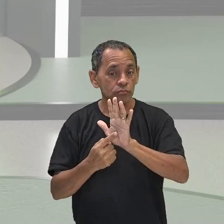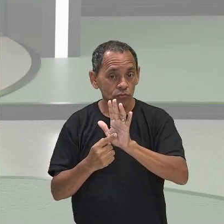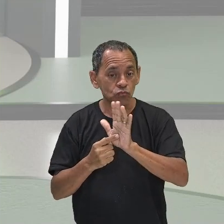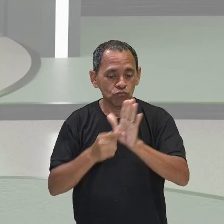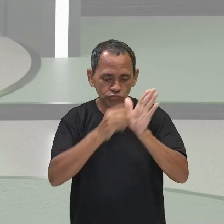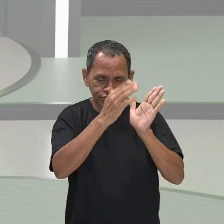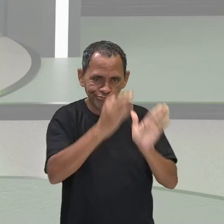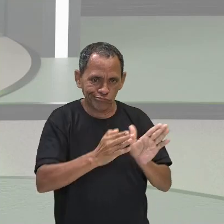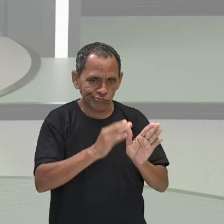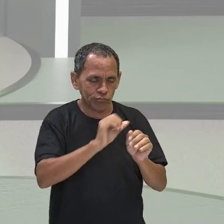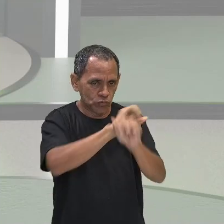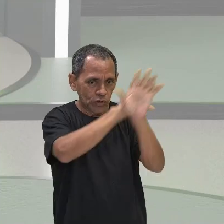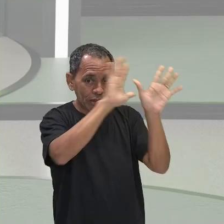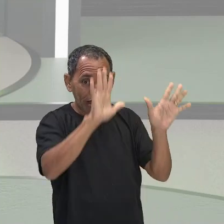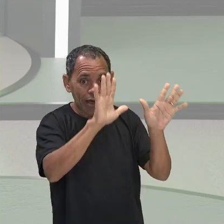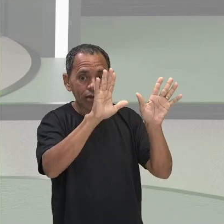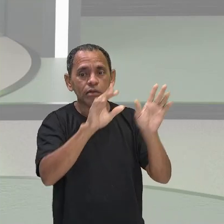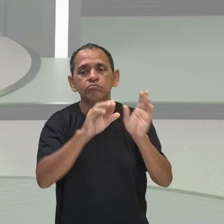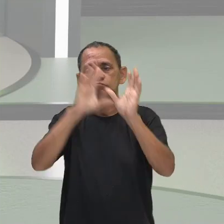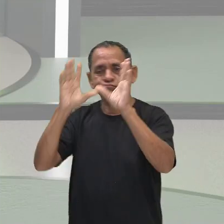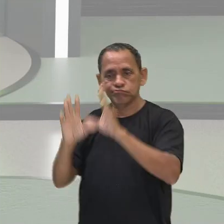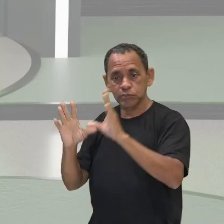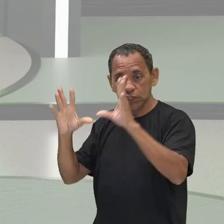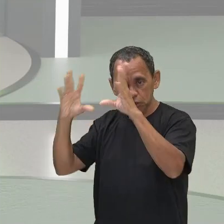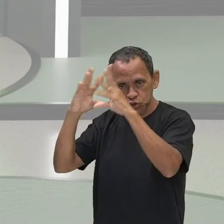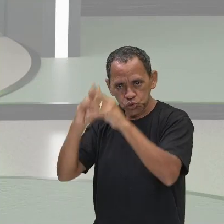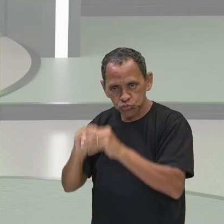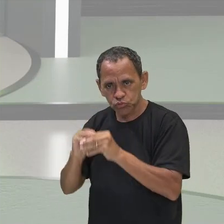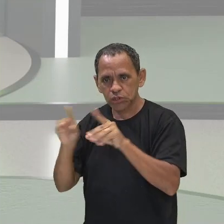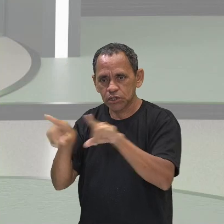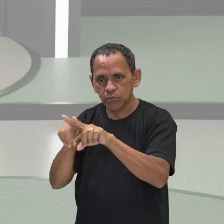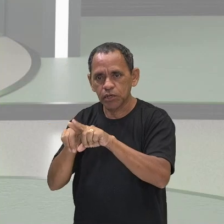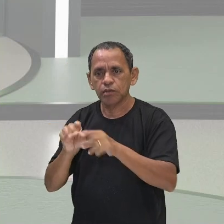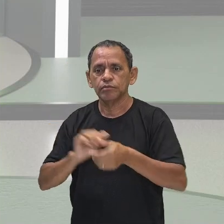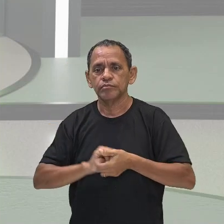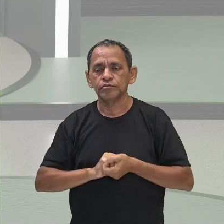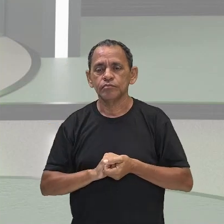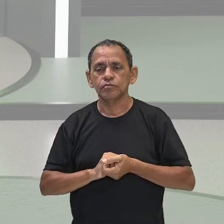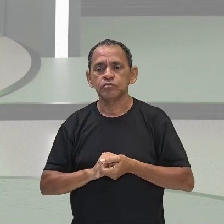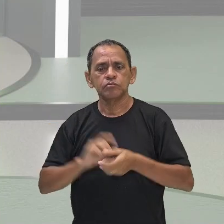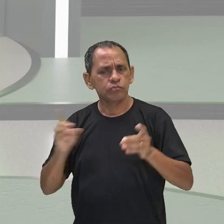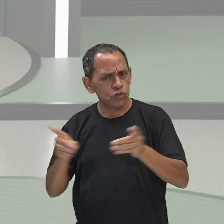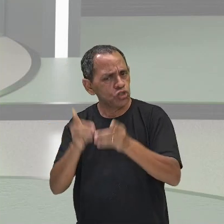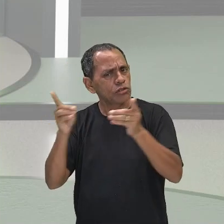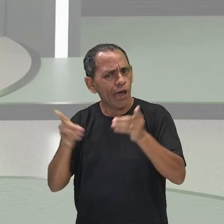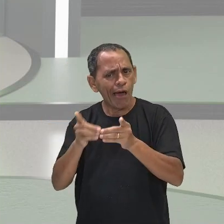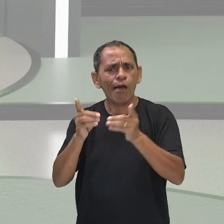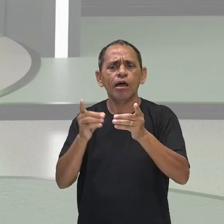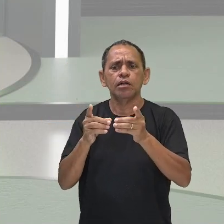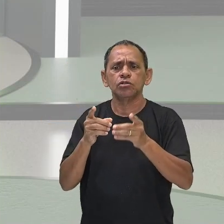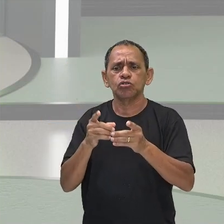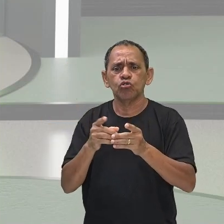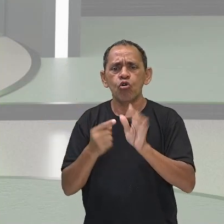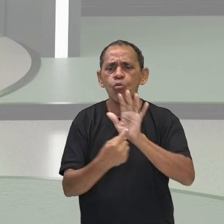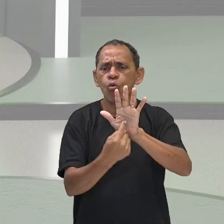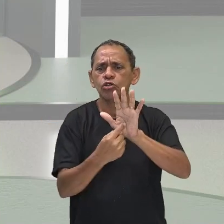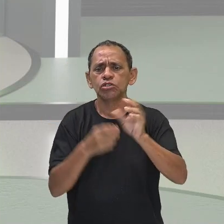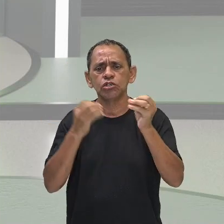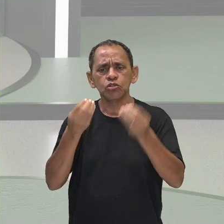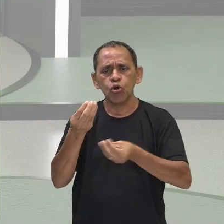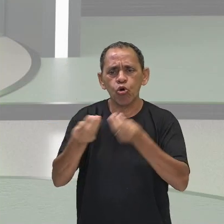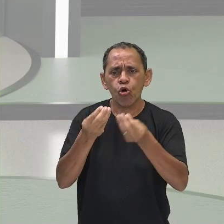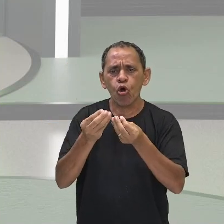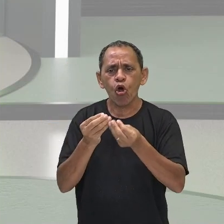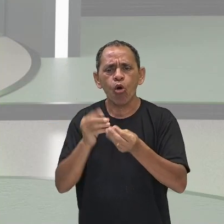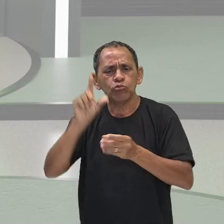a fase escura, de forma bem didática, de forma bem clara, bem sucinta,